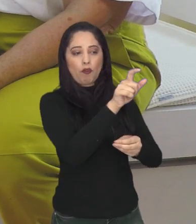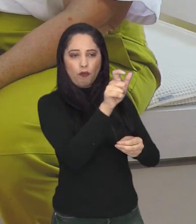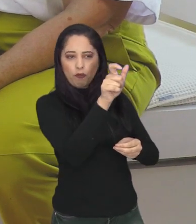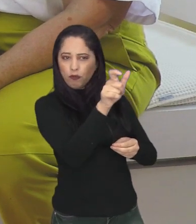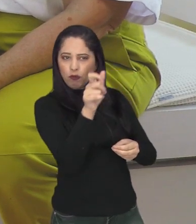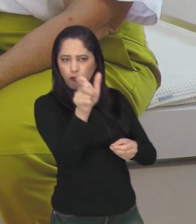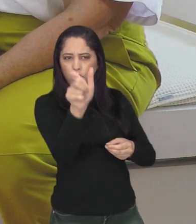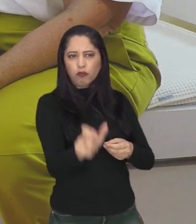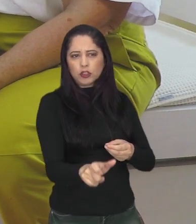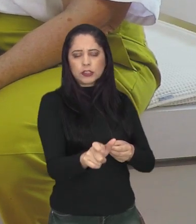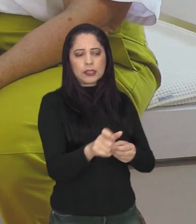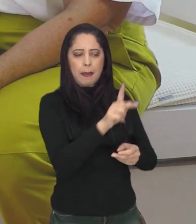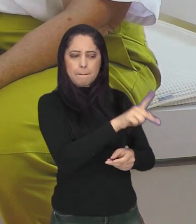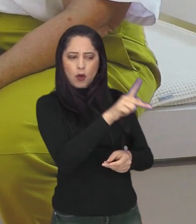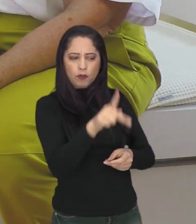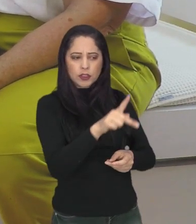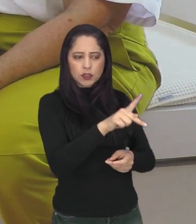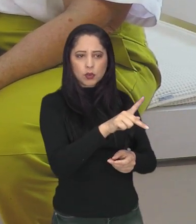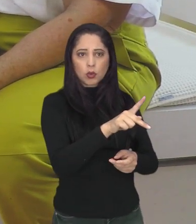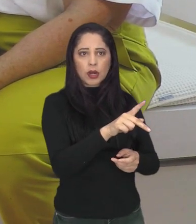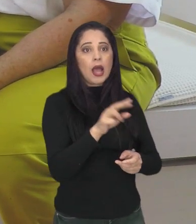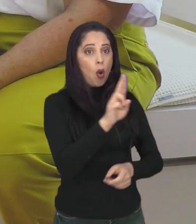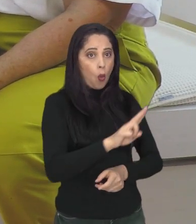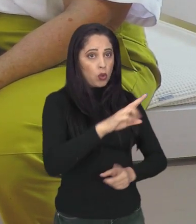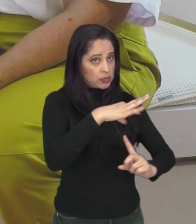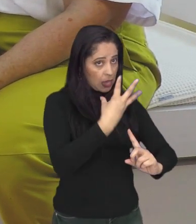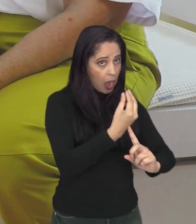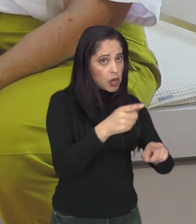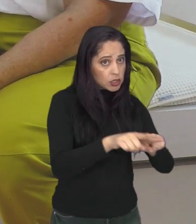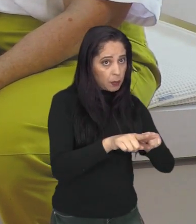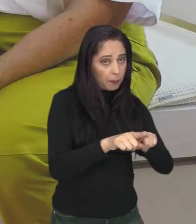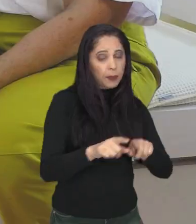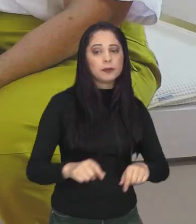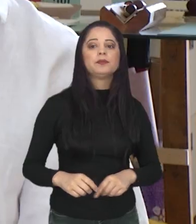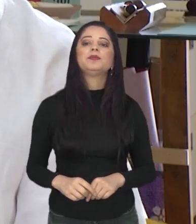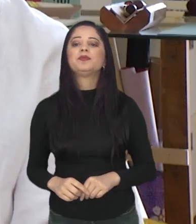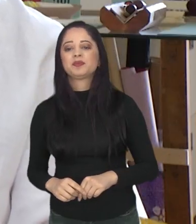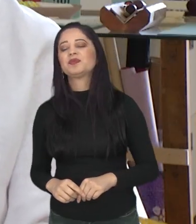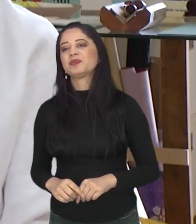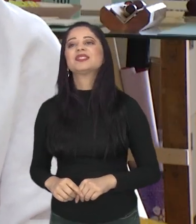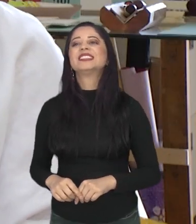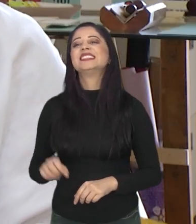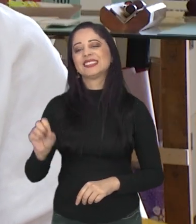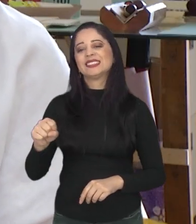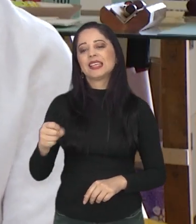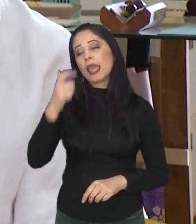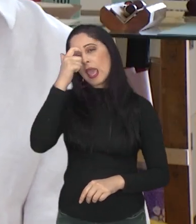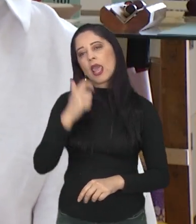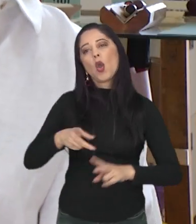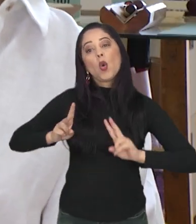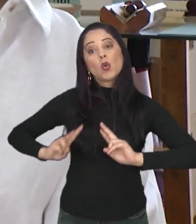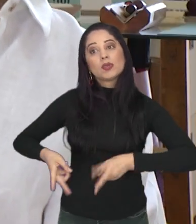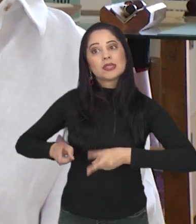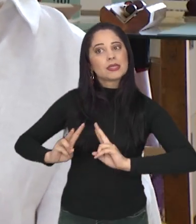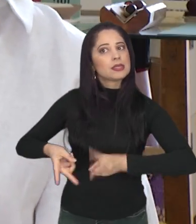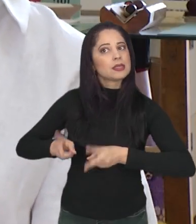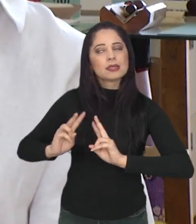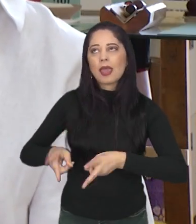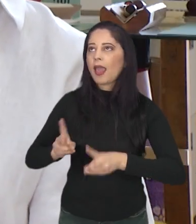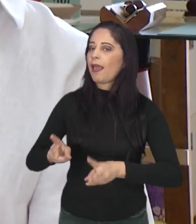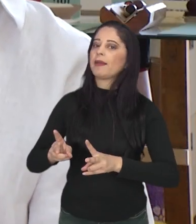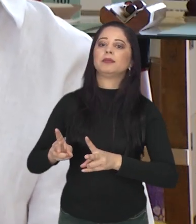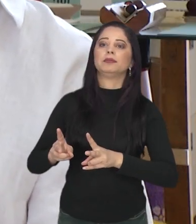que foi essa descoberta na educação você usava a arte sem como eu sempre